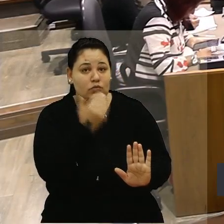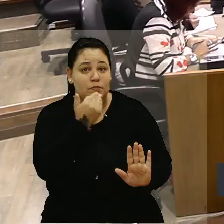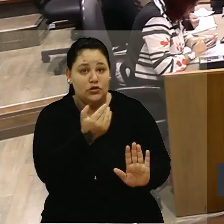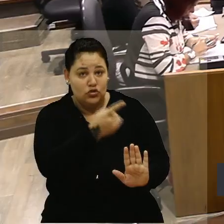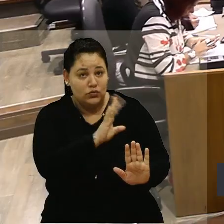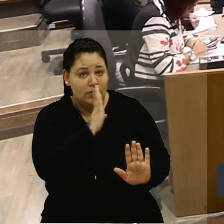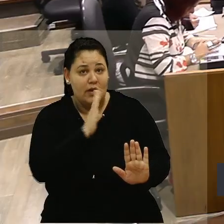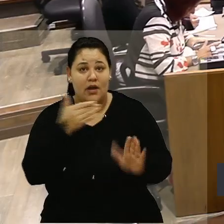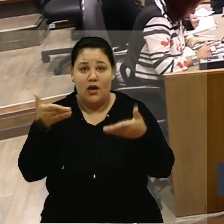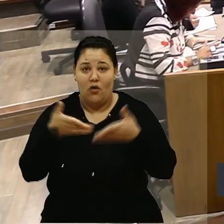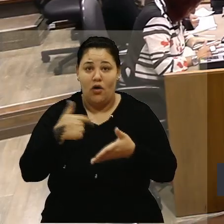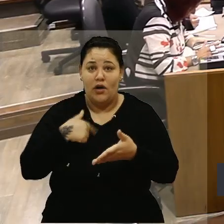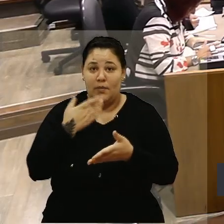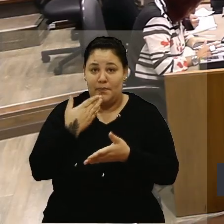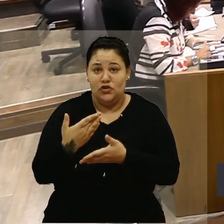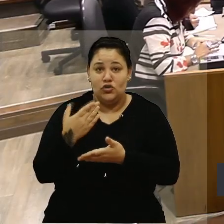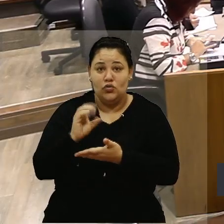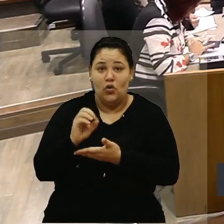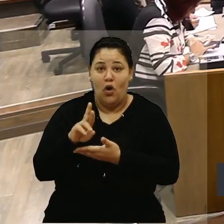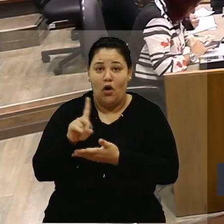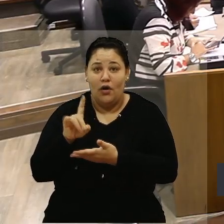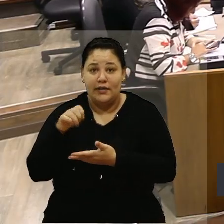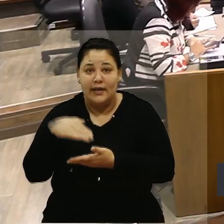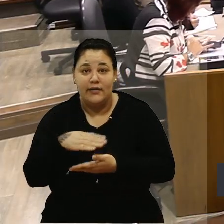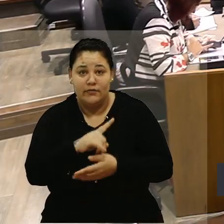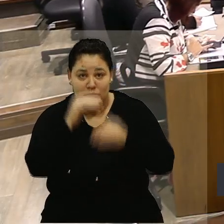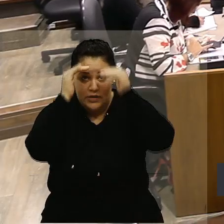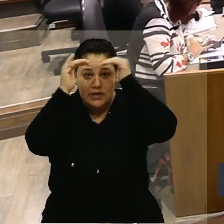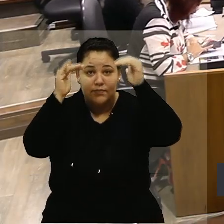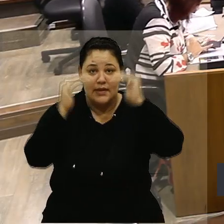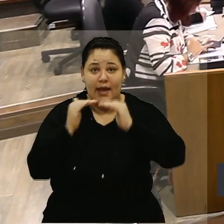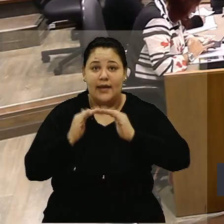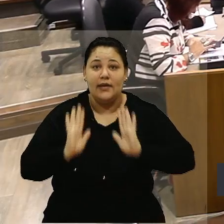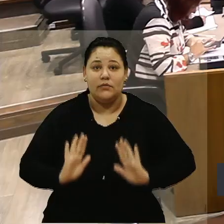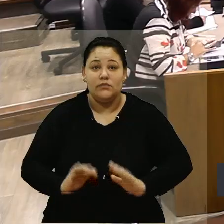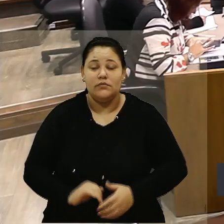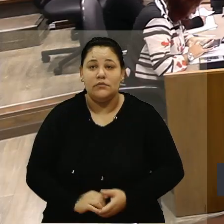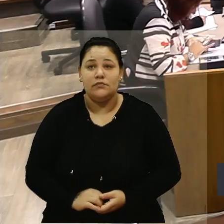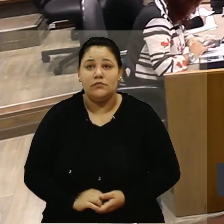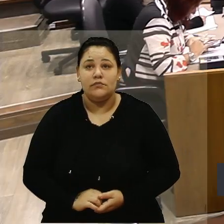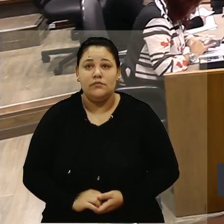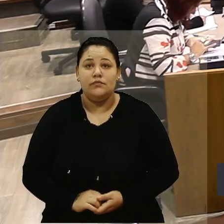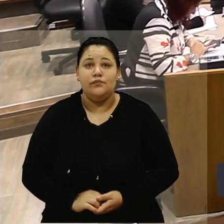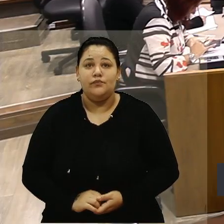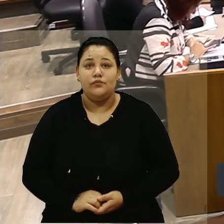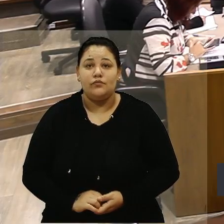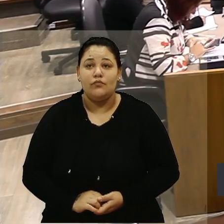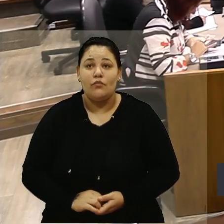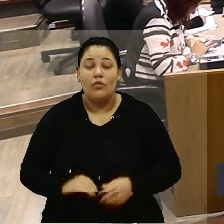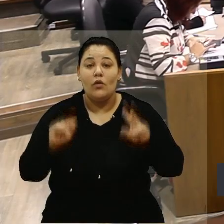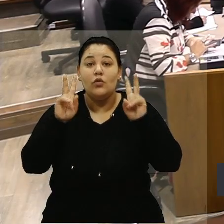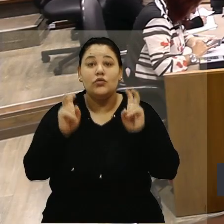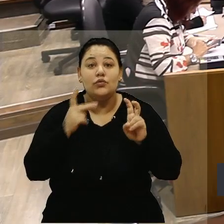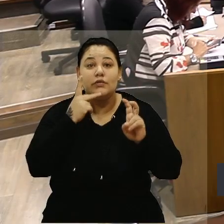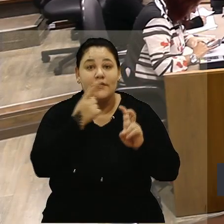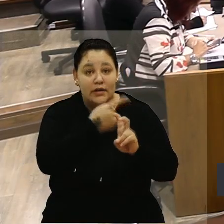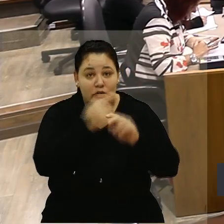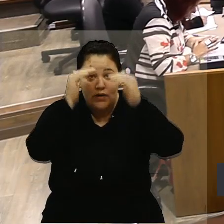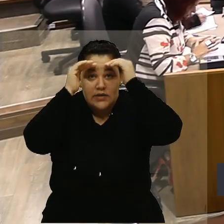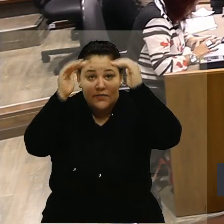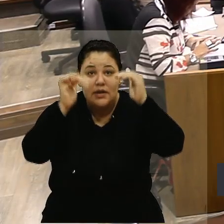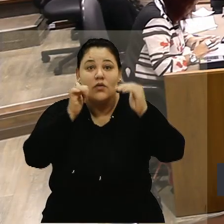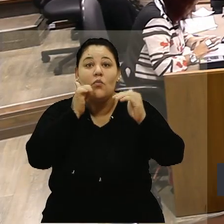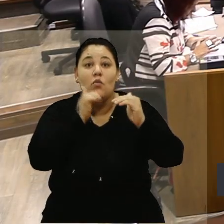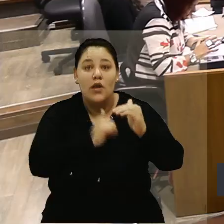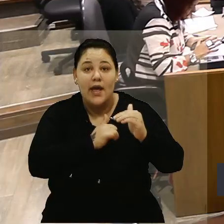agora eu vou... Que é minha questão de ordem. Sim. Vamos se respeitar aqui. Então, o tema que está se falando é sobre a questão de respeito à mulher no jogo